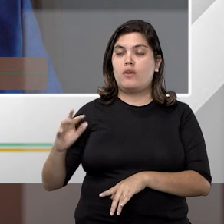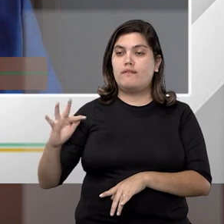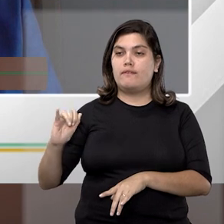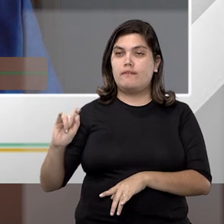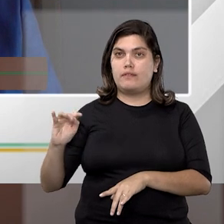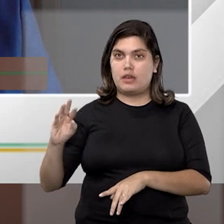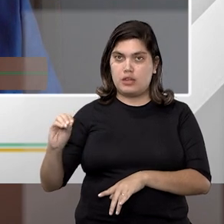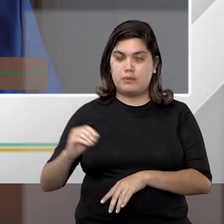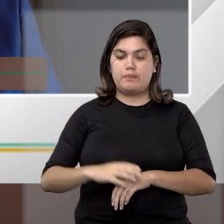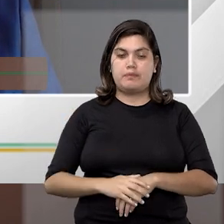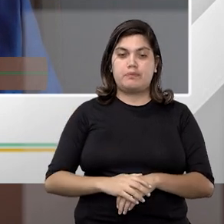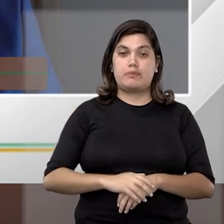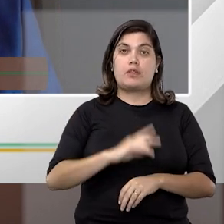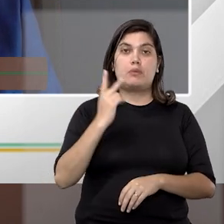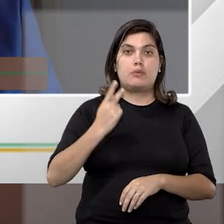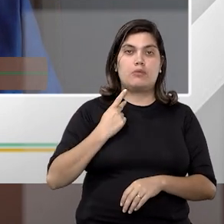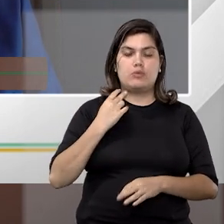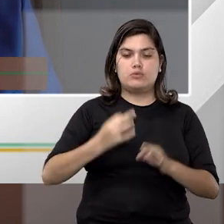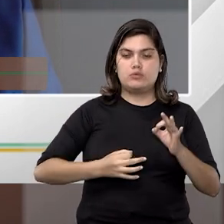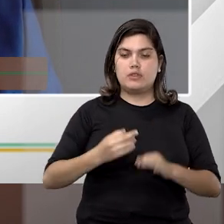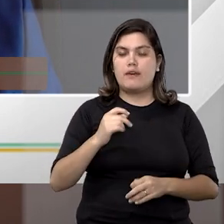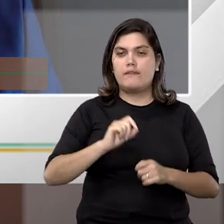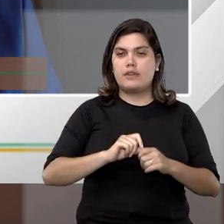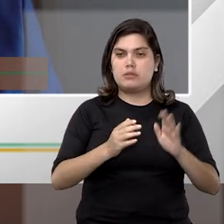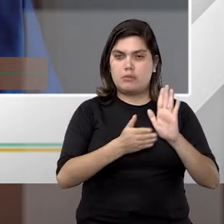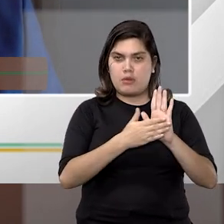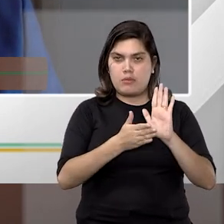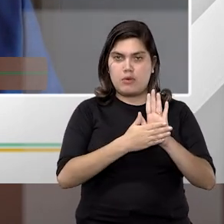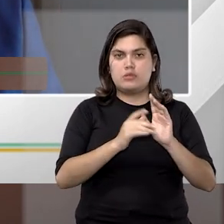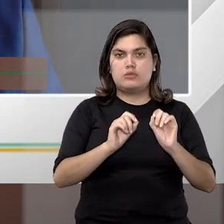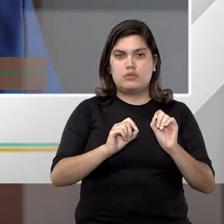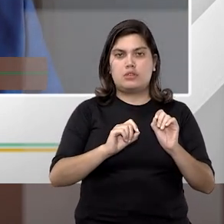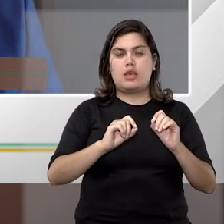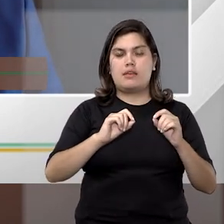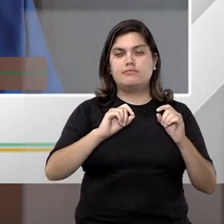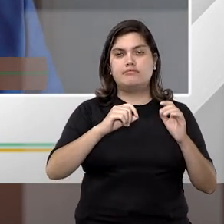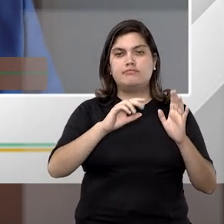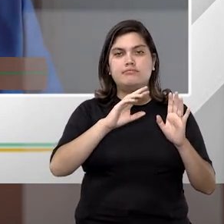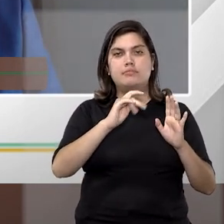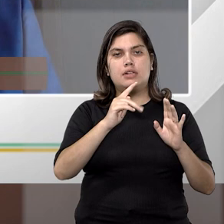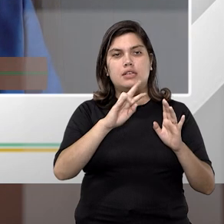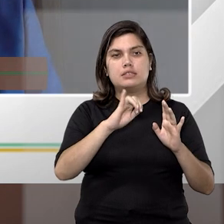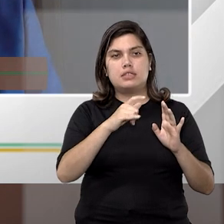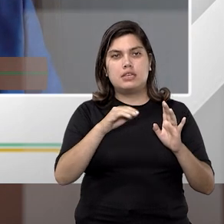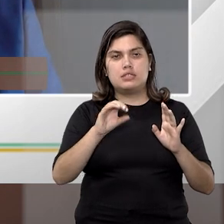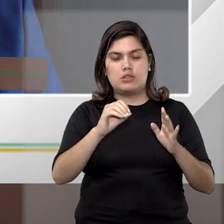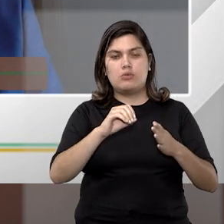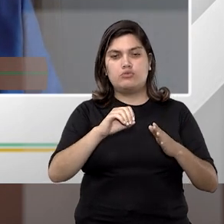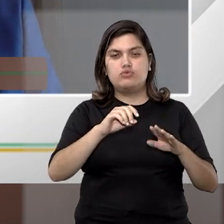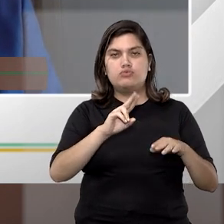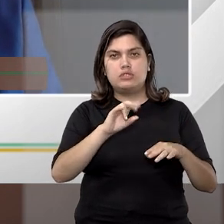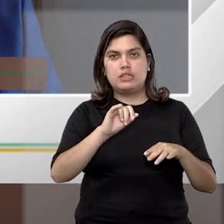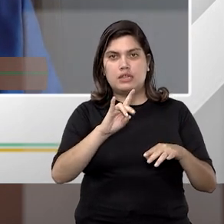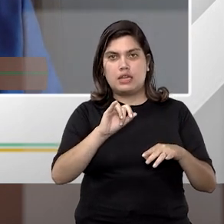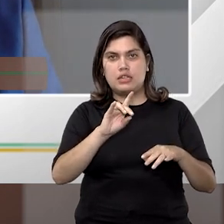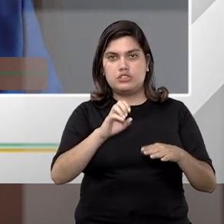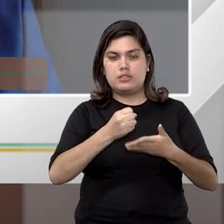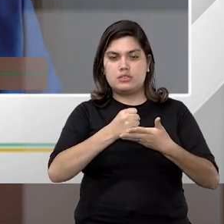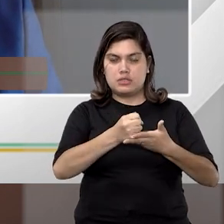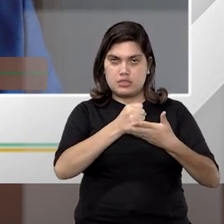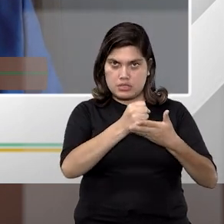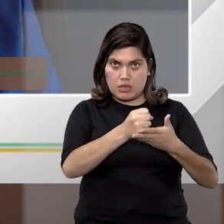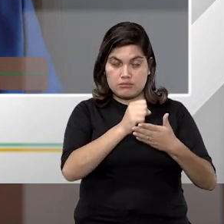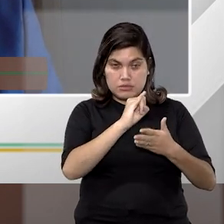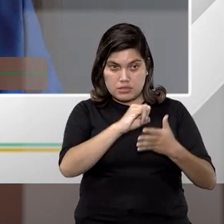autor do fato o promotor de justiça entre faz uma proposta por exemplo de prestação pecuniária em favor de entidades